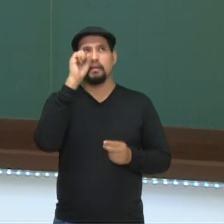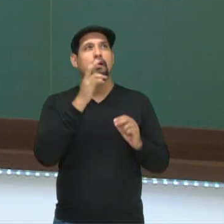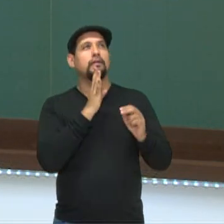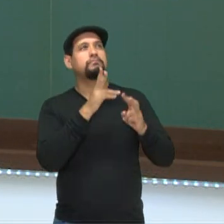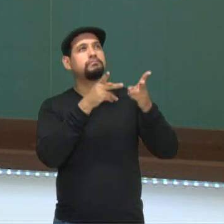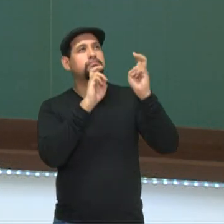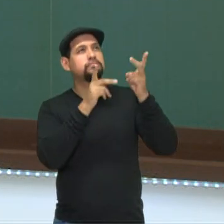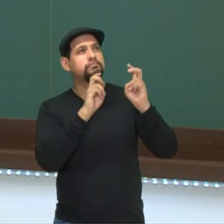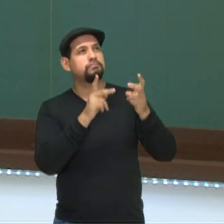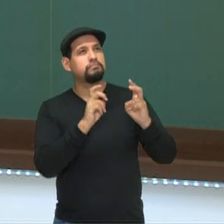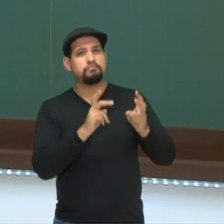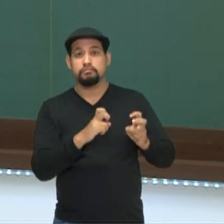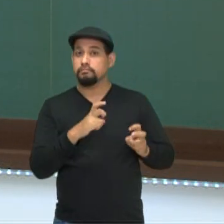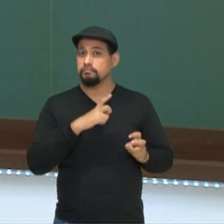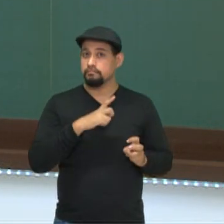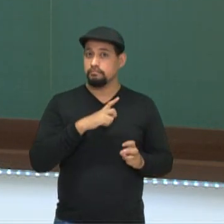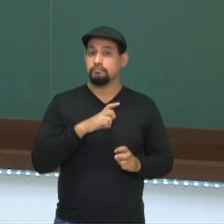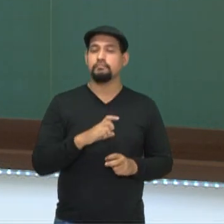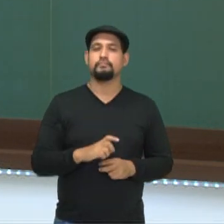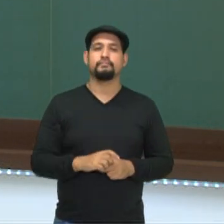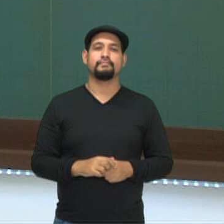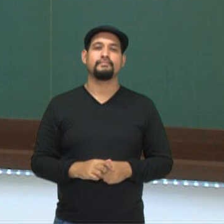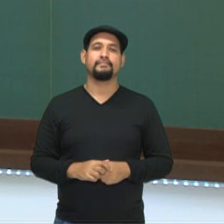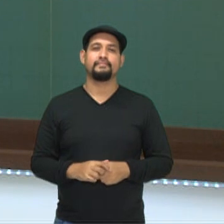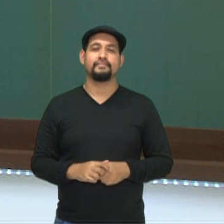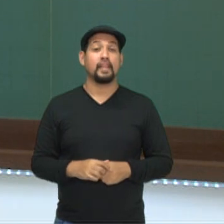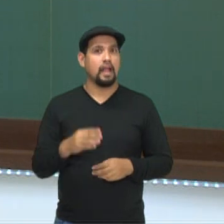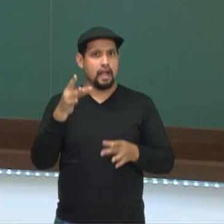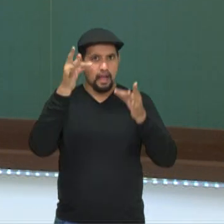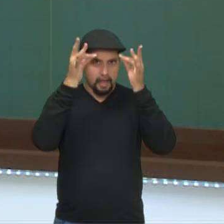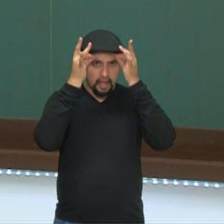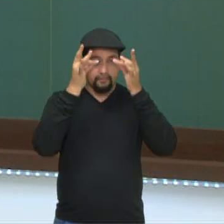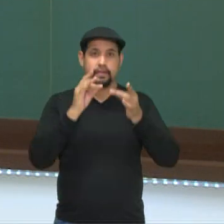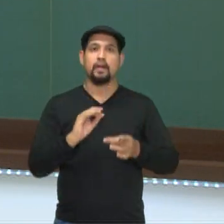os coeficientes numa equação. Vai por mim, grava aí.